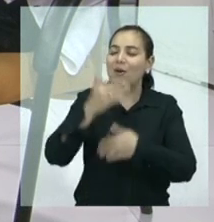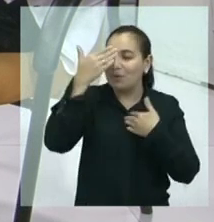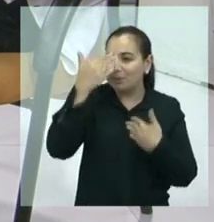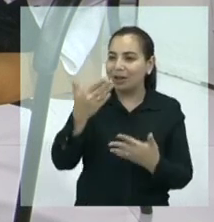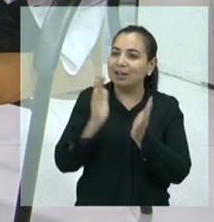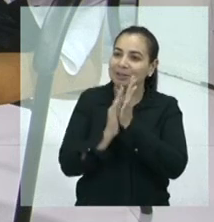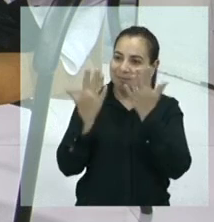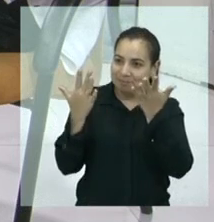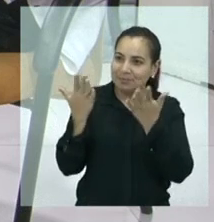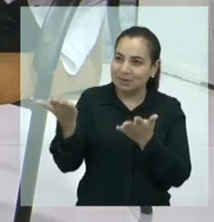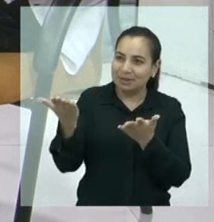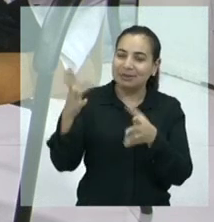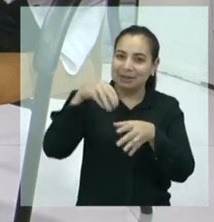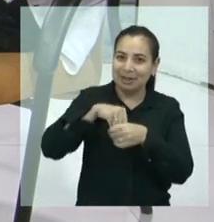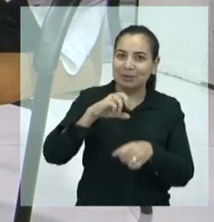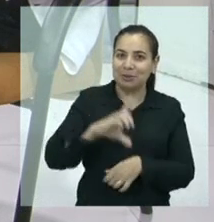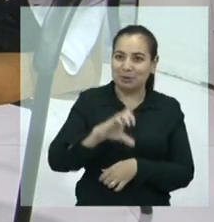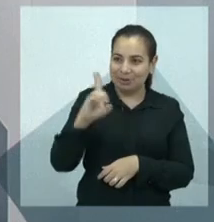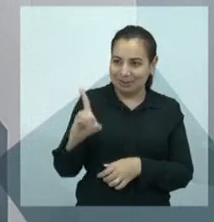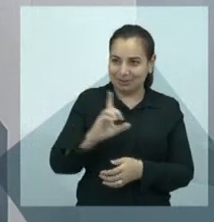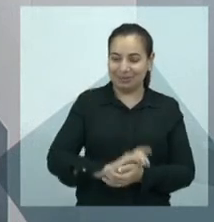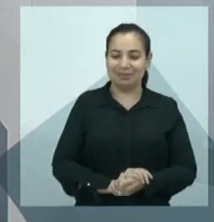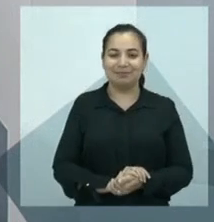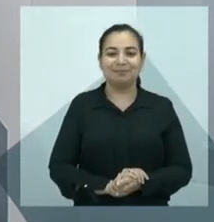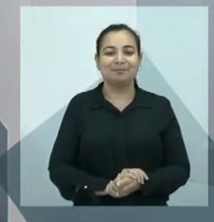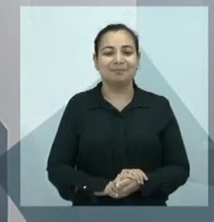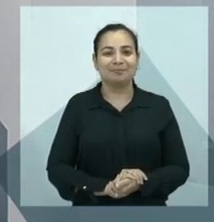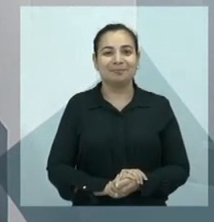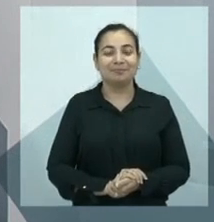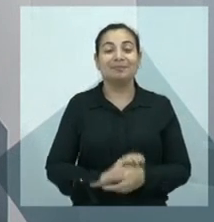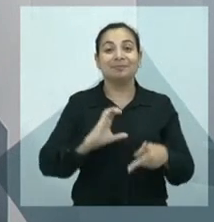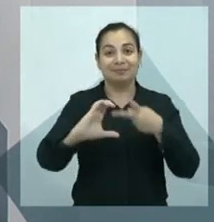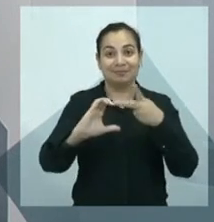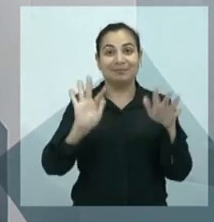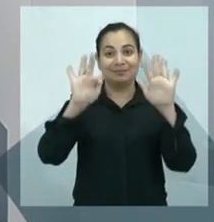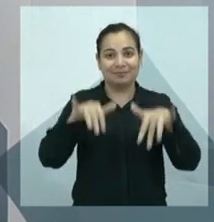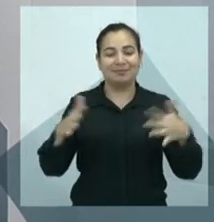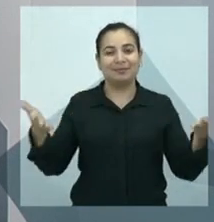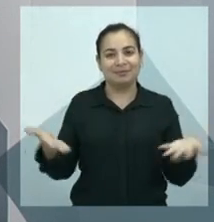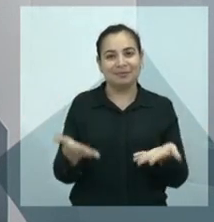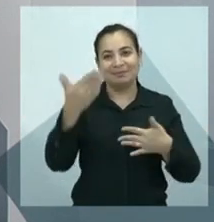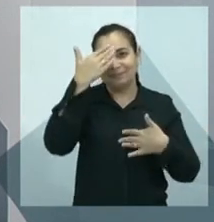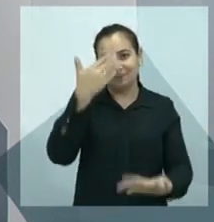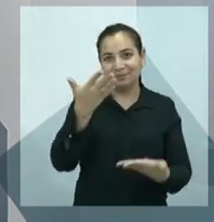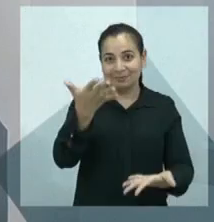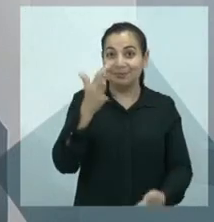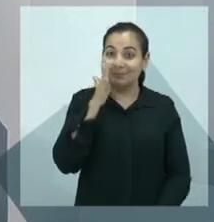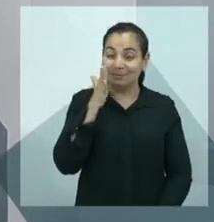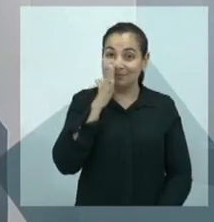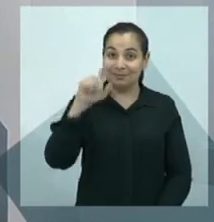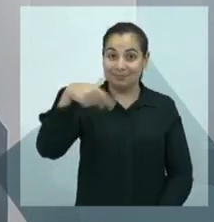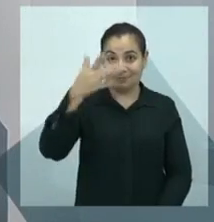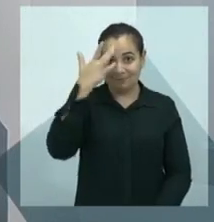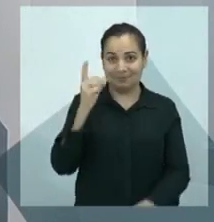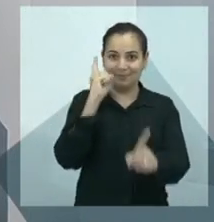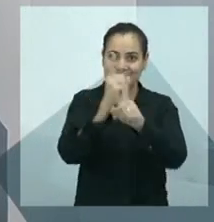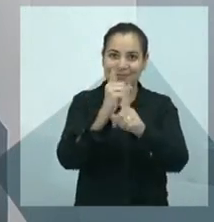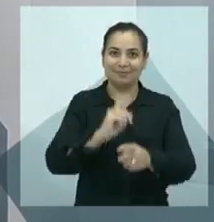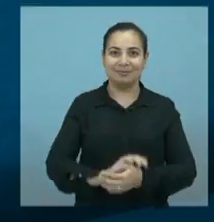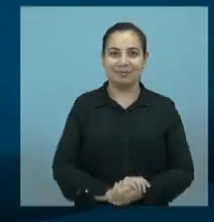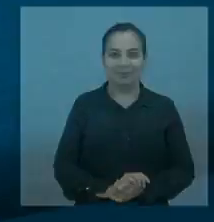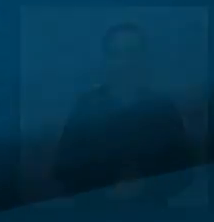seu trabalho na coordenadoria. Muito obrigado. Plenário da Cidade termina aqui. Obrigado pela sua companhia e até amanhã.